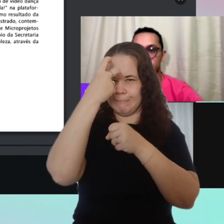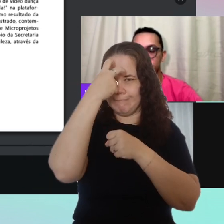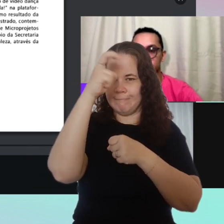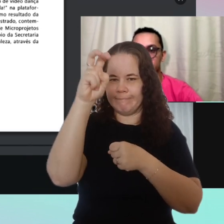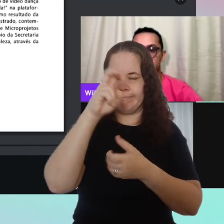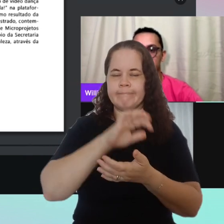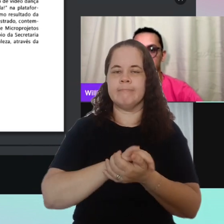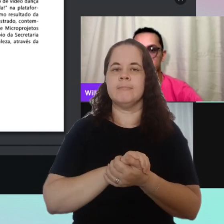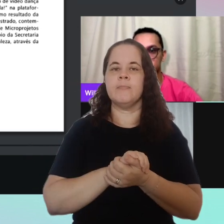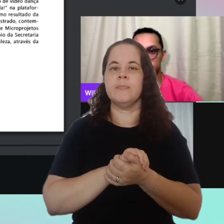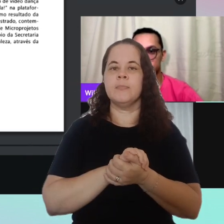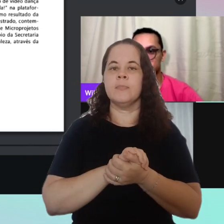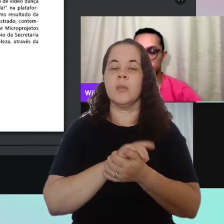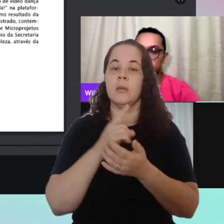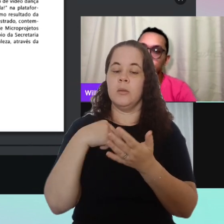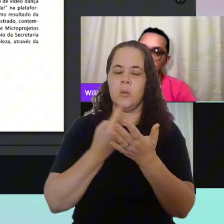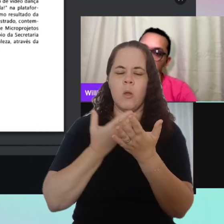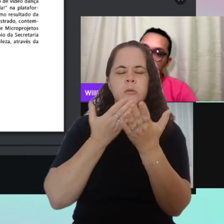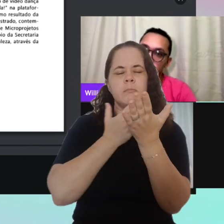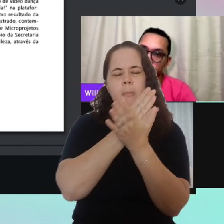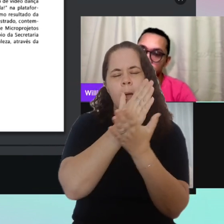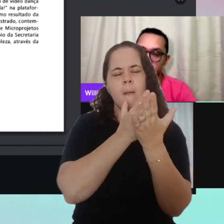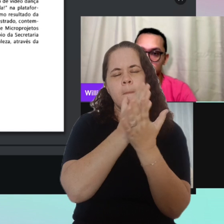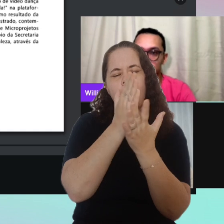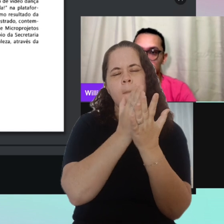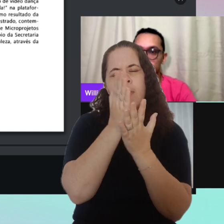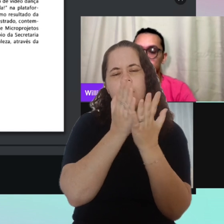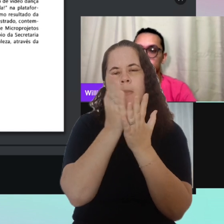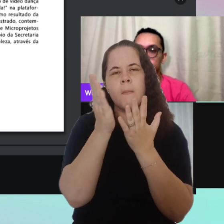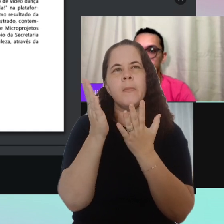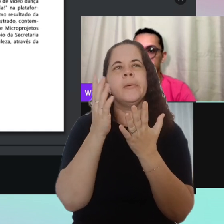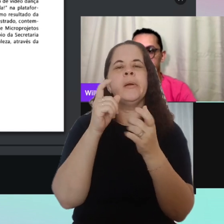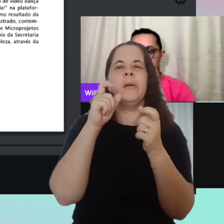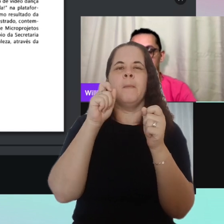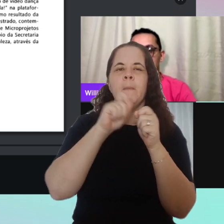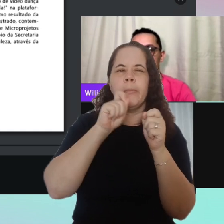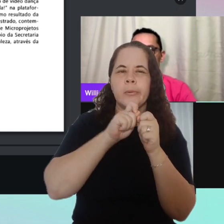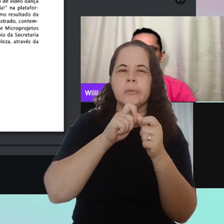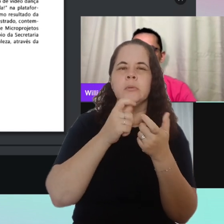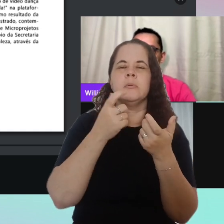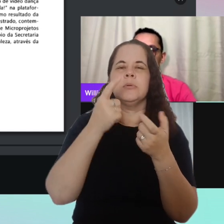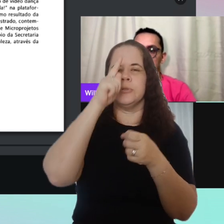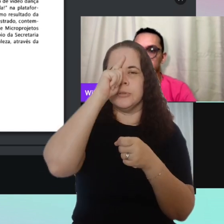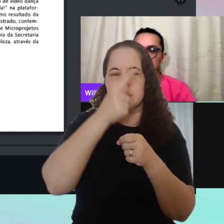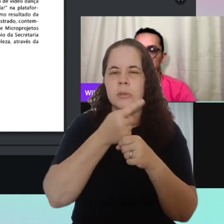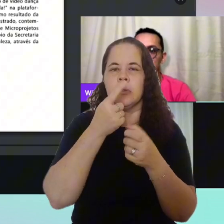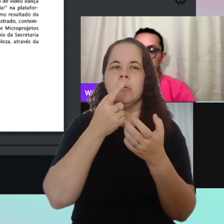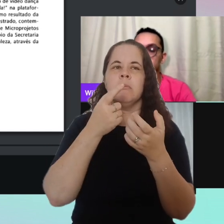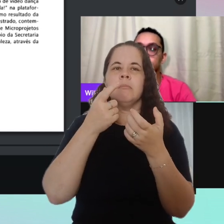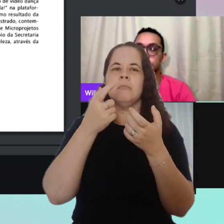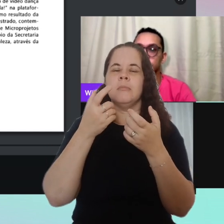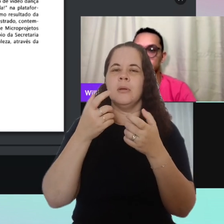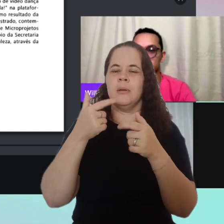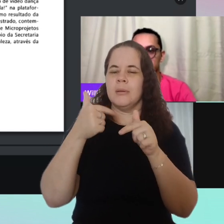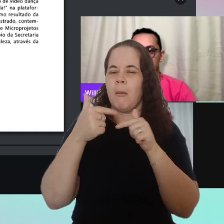pelos setores artísticos, gestores, produtores. Então esse livro está fazendo um